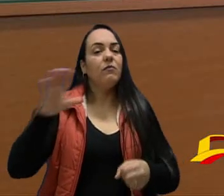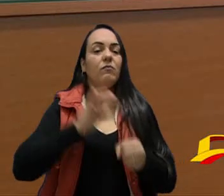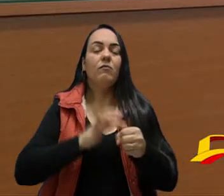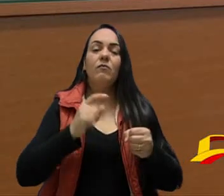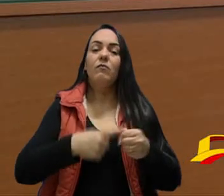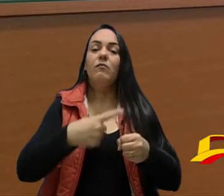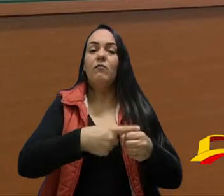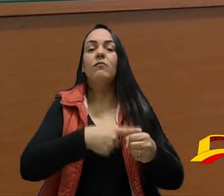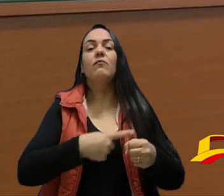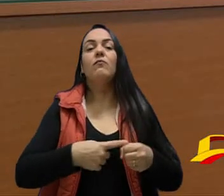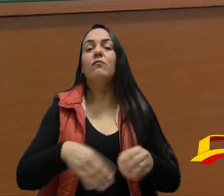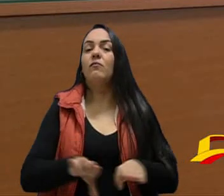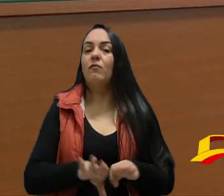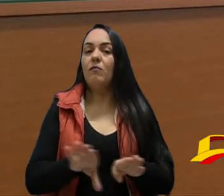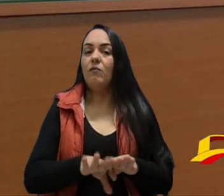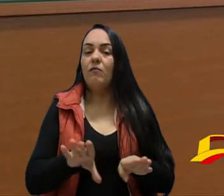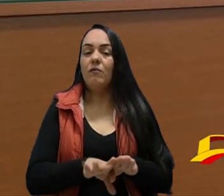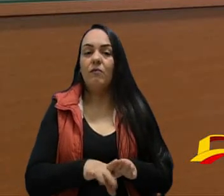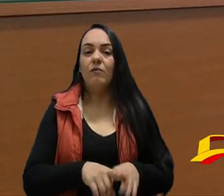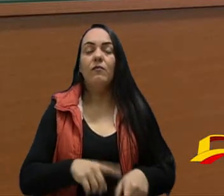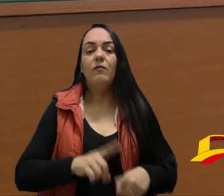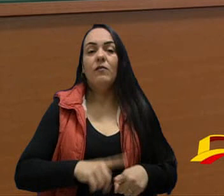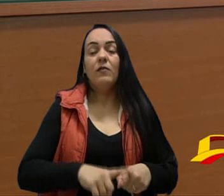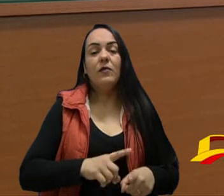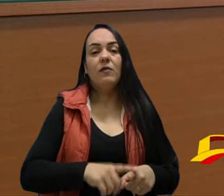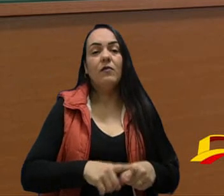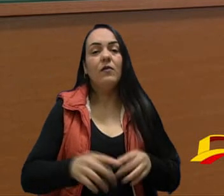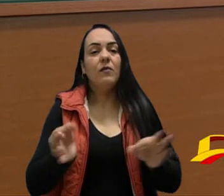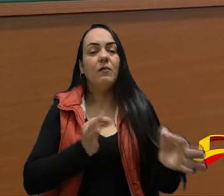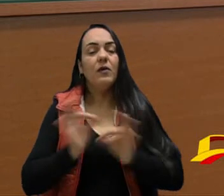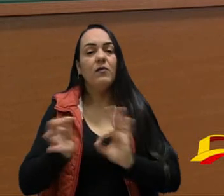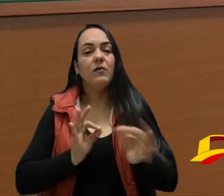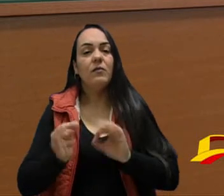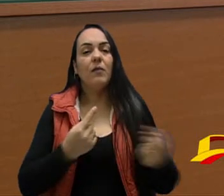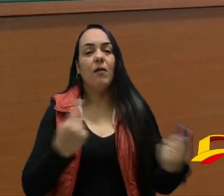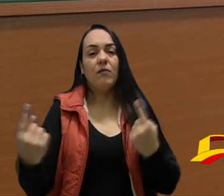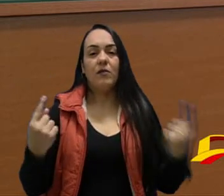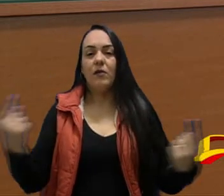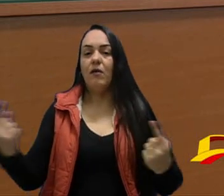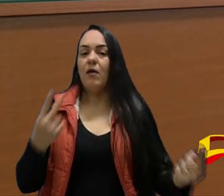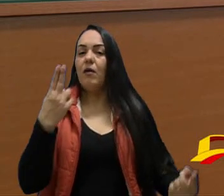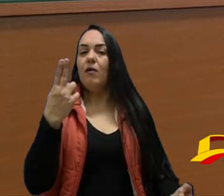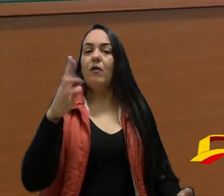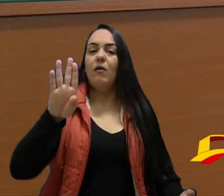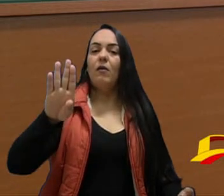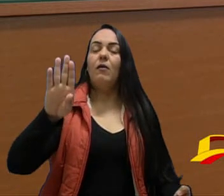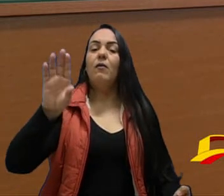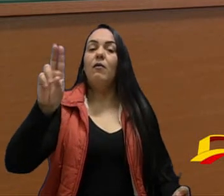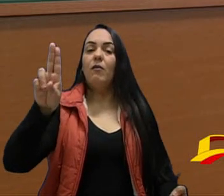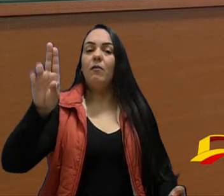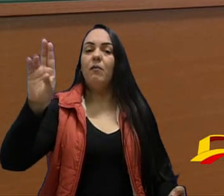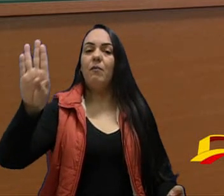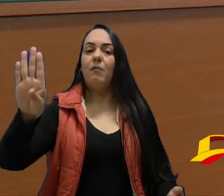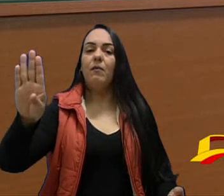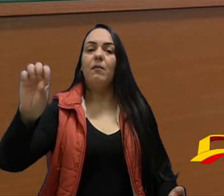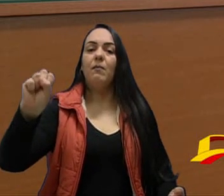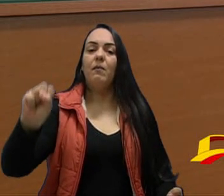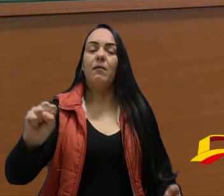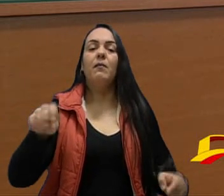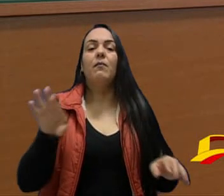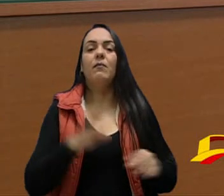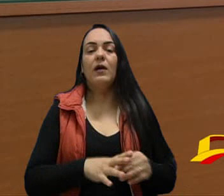e ainda tem os programas ou projetos de cada unidade tão cada unidade também tem seus projetos